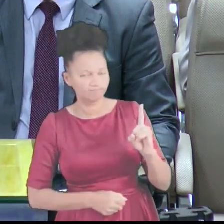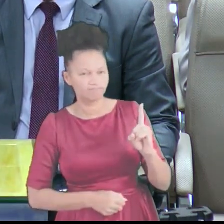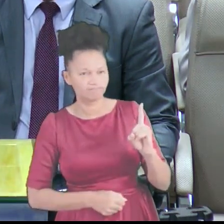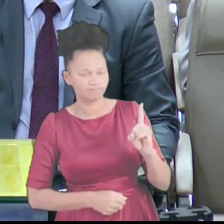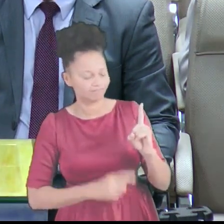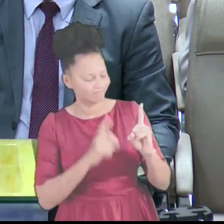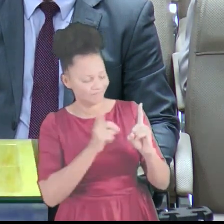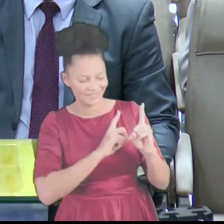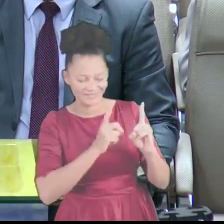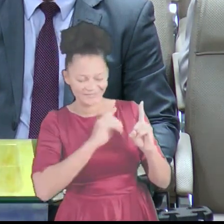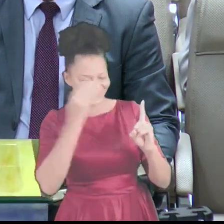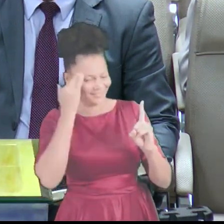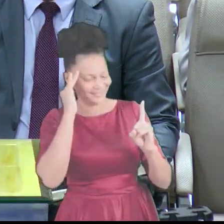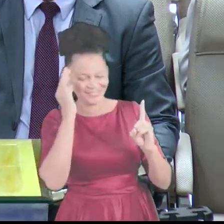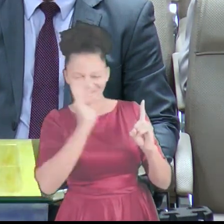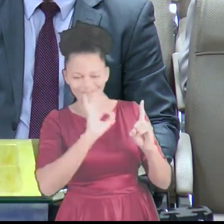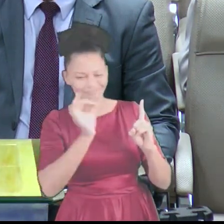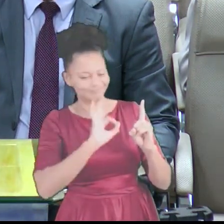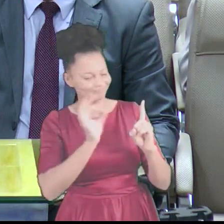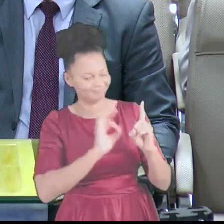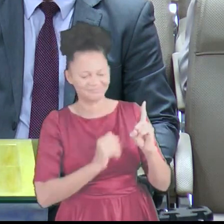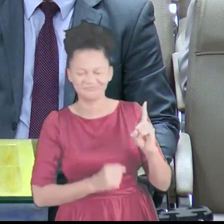Não, você não entendeu não.